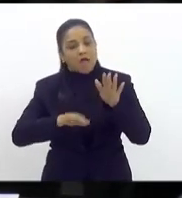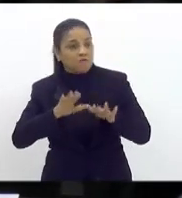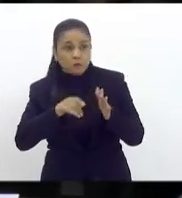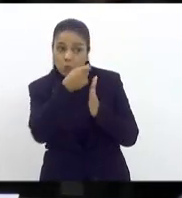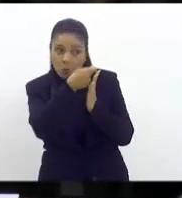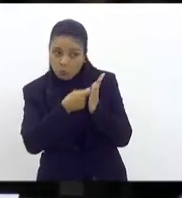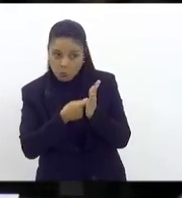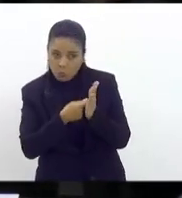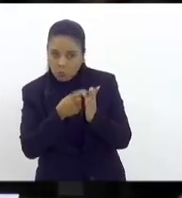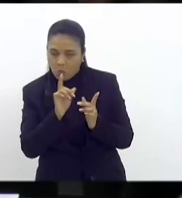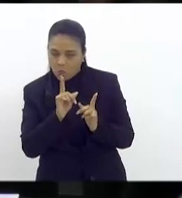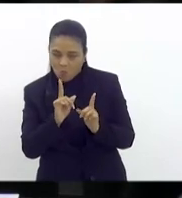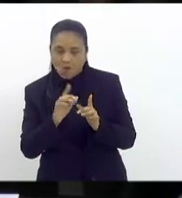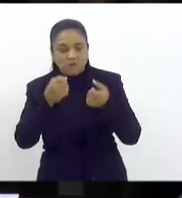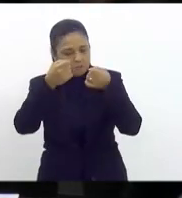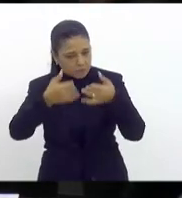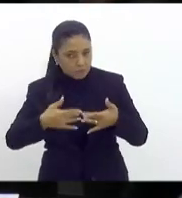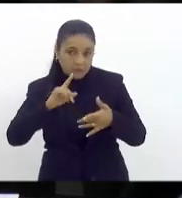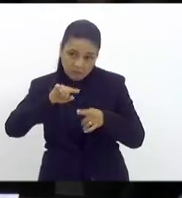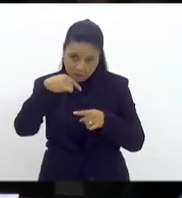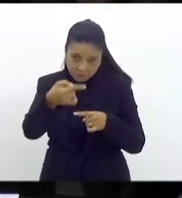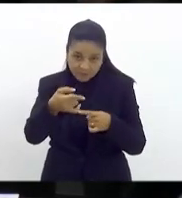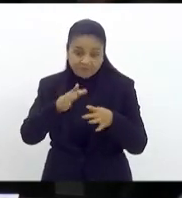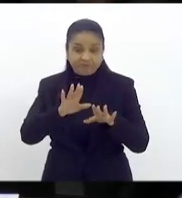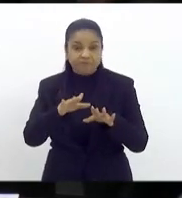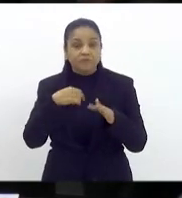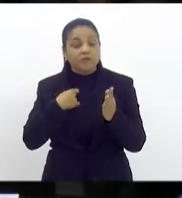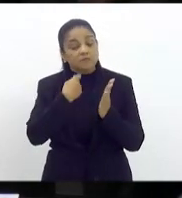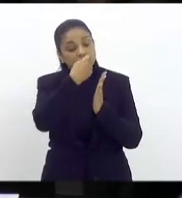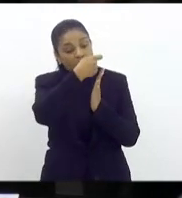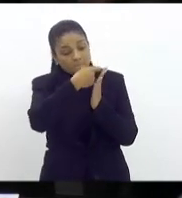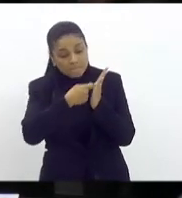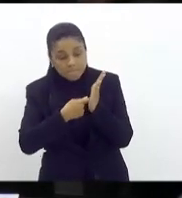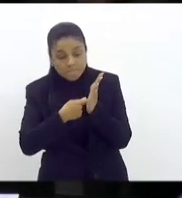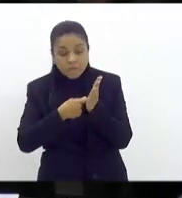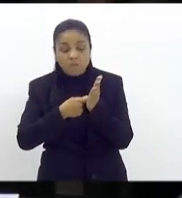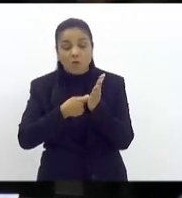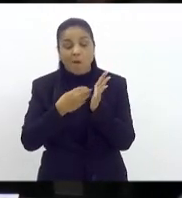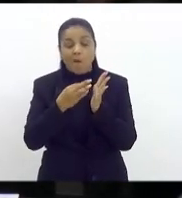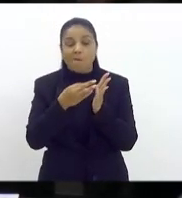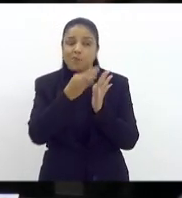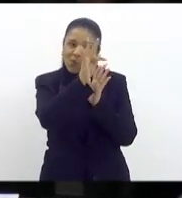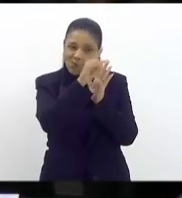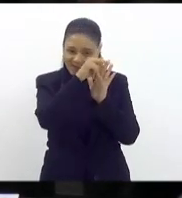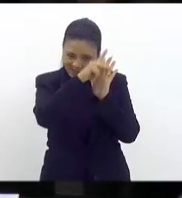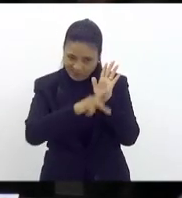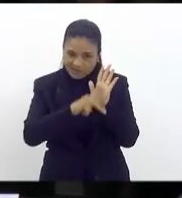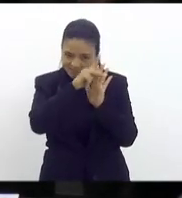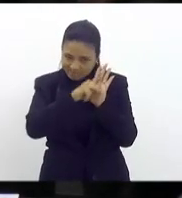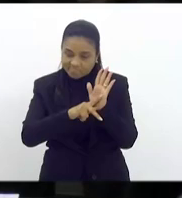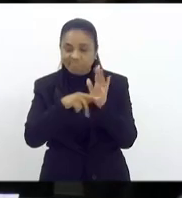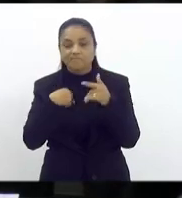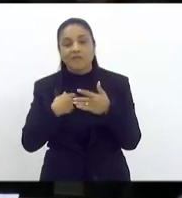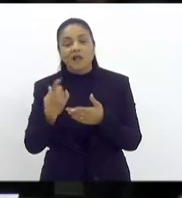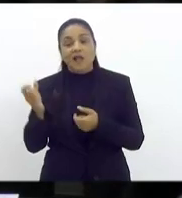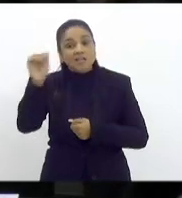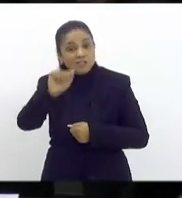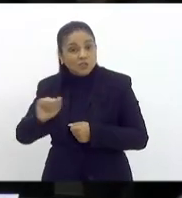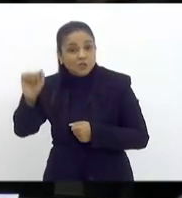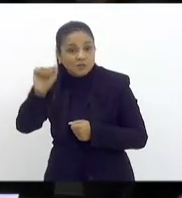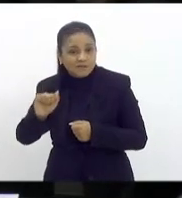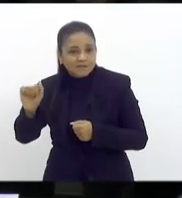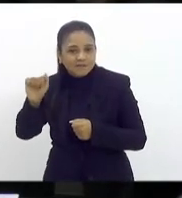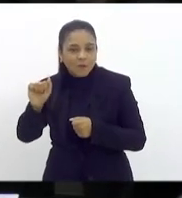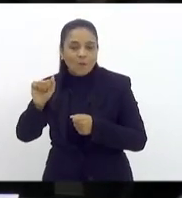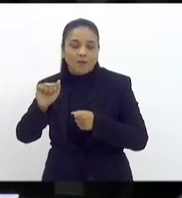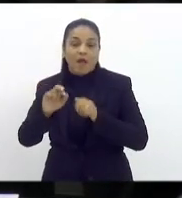explicar depois. Então, todos os titulares outorgam procurações às suas respectivas associações para agir em seu